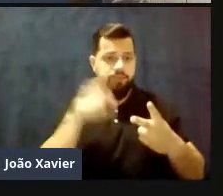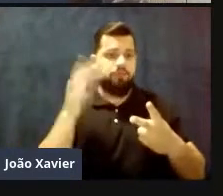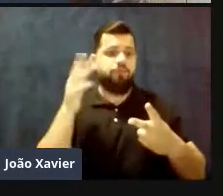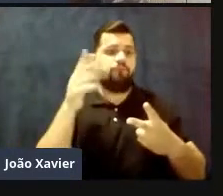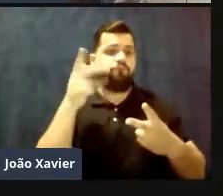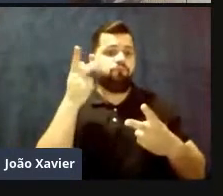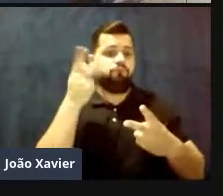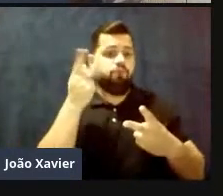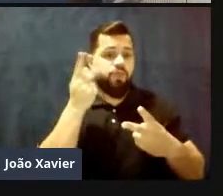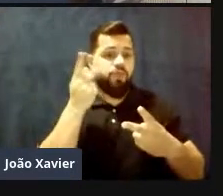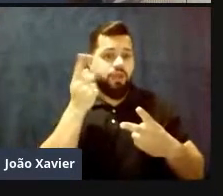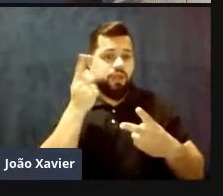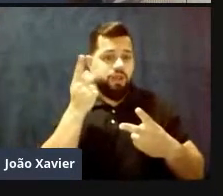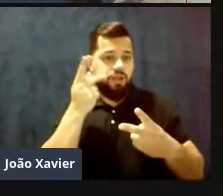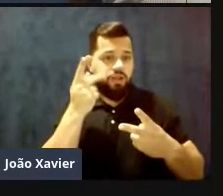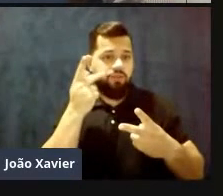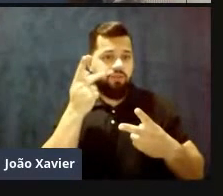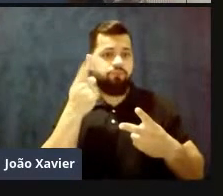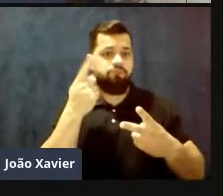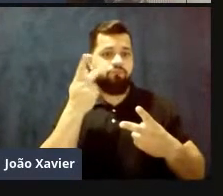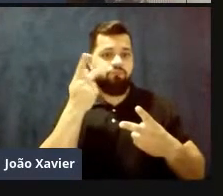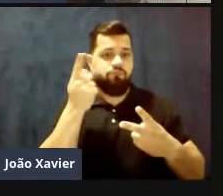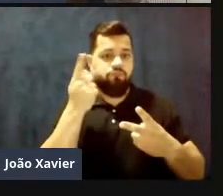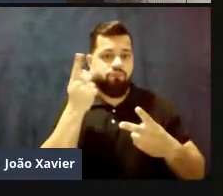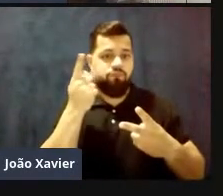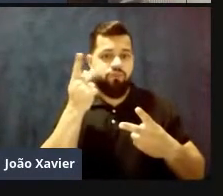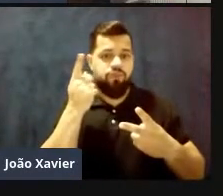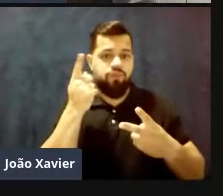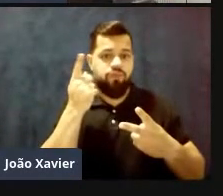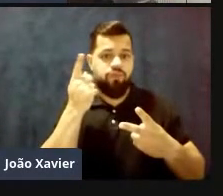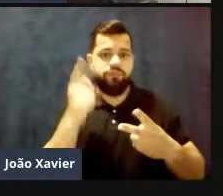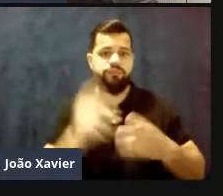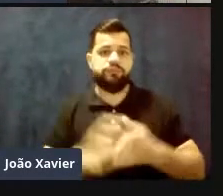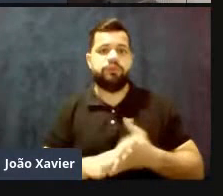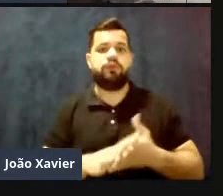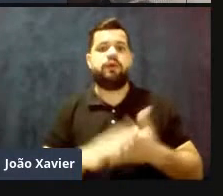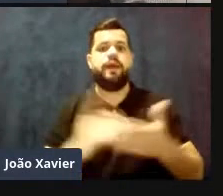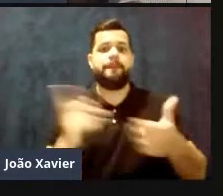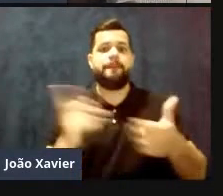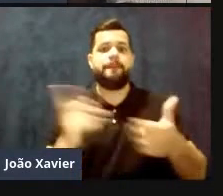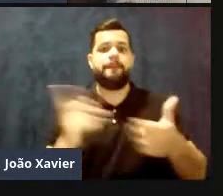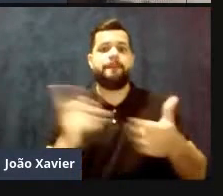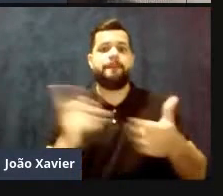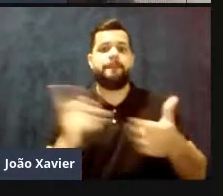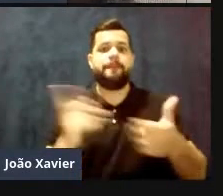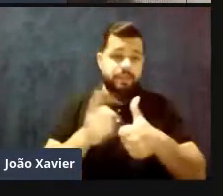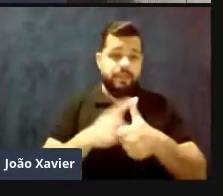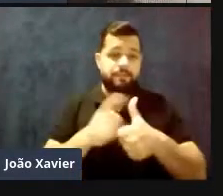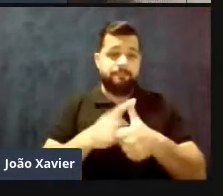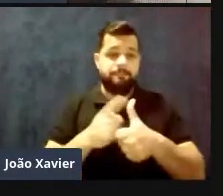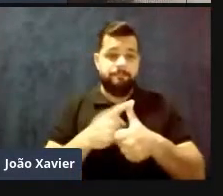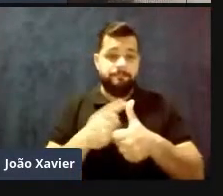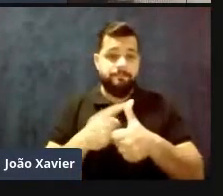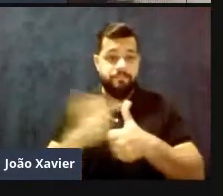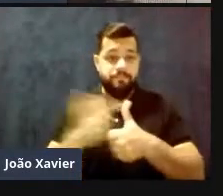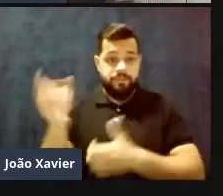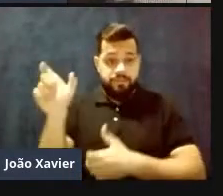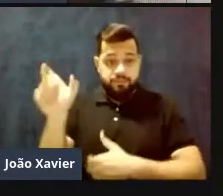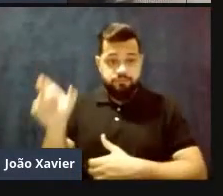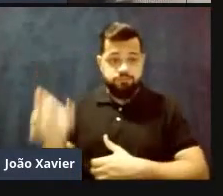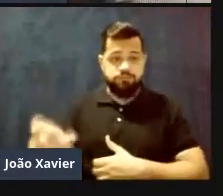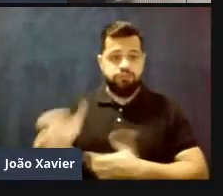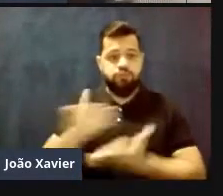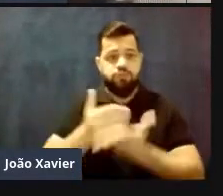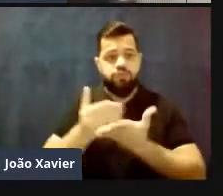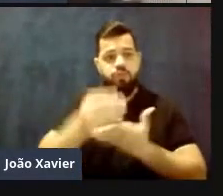primeira paciente da UTI Covid verticalização. Em março de 2020, então, começou um desafio. Na verdade, foi uma verdadeira